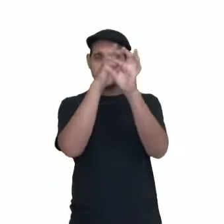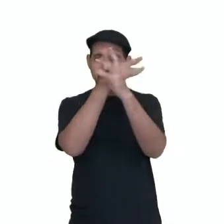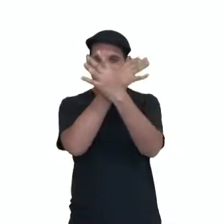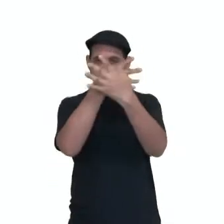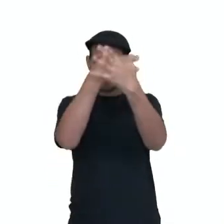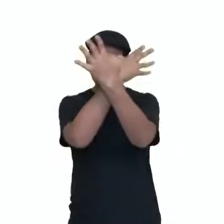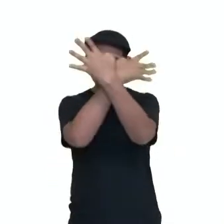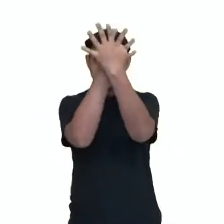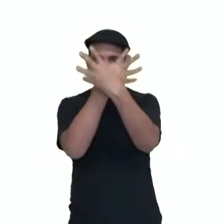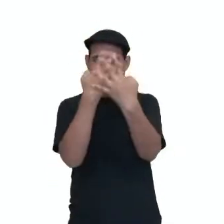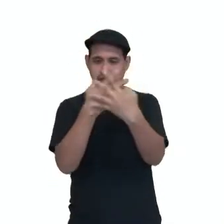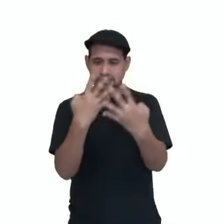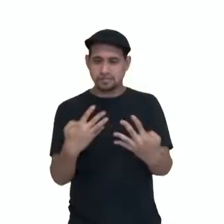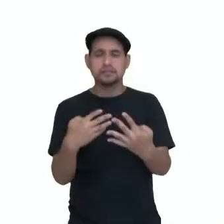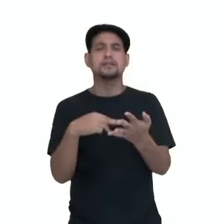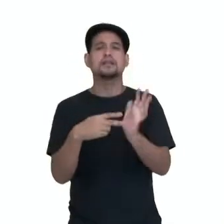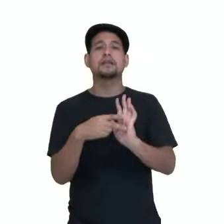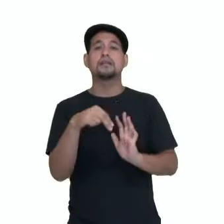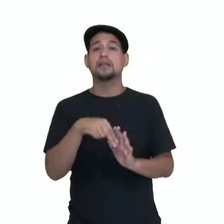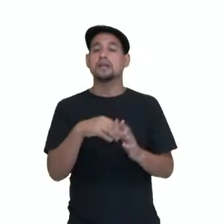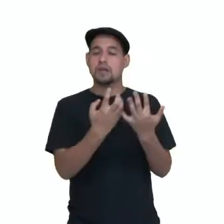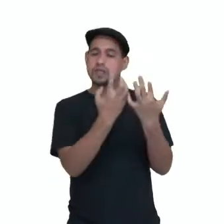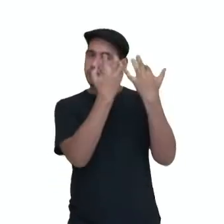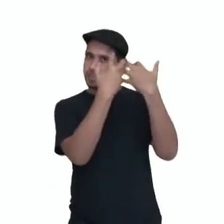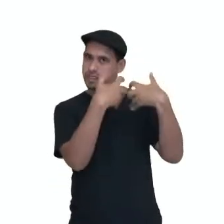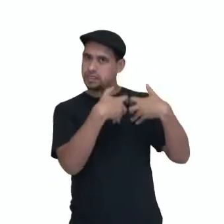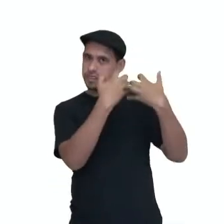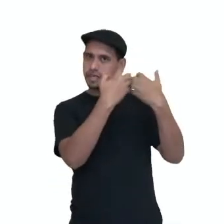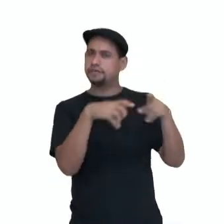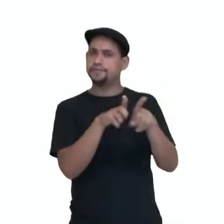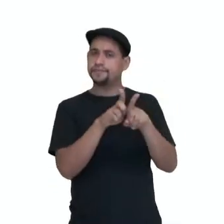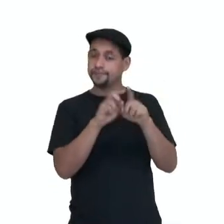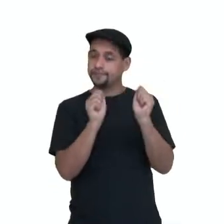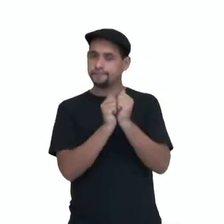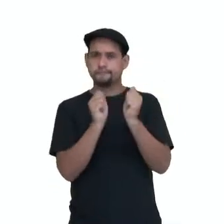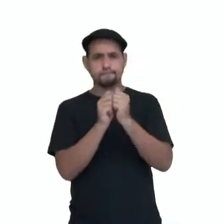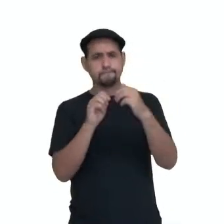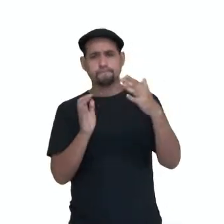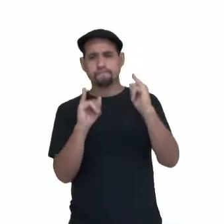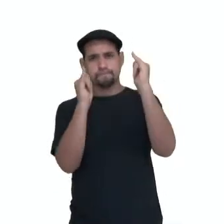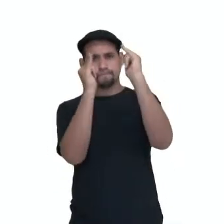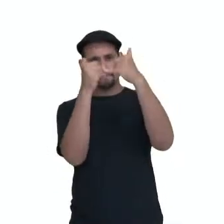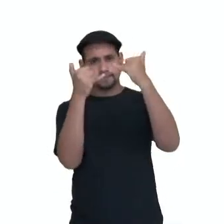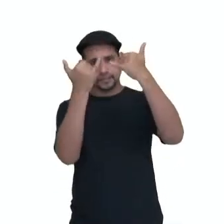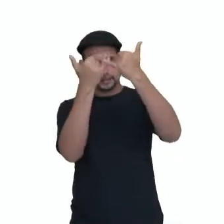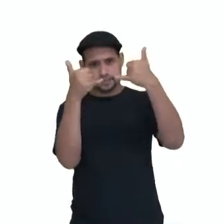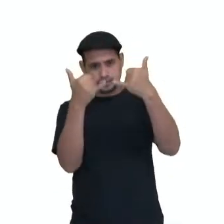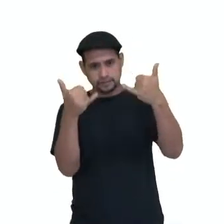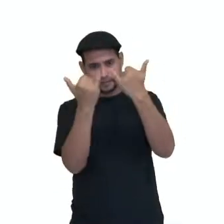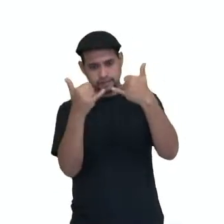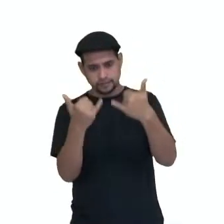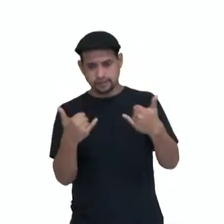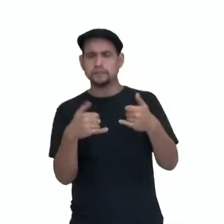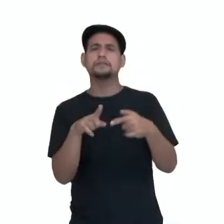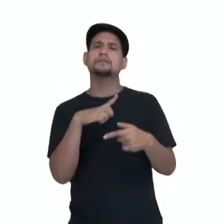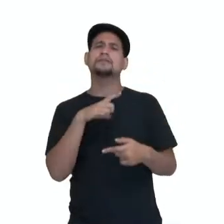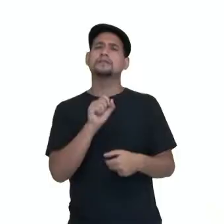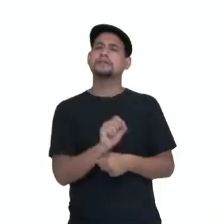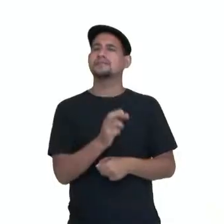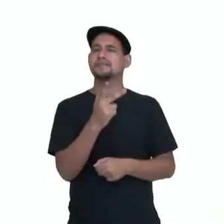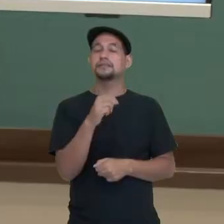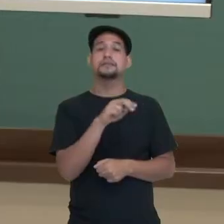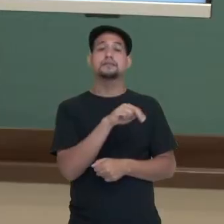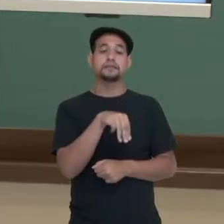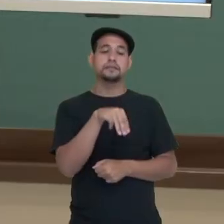tem também neural, passa o sistema nervoso nesses tecidos. Eles têm origem na